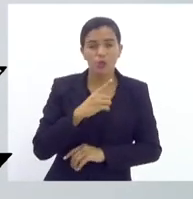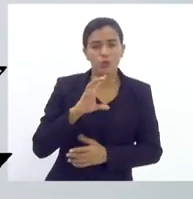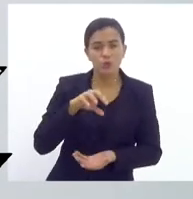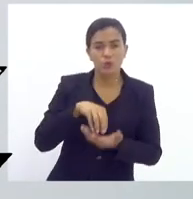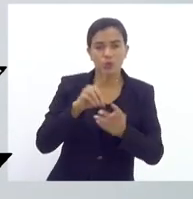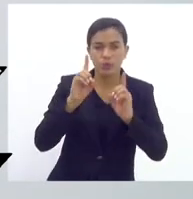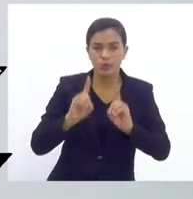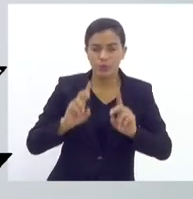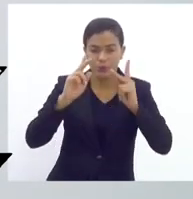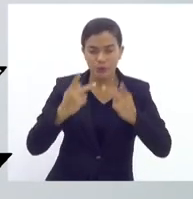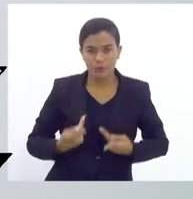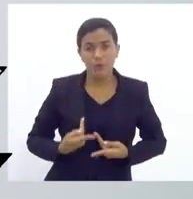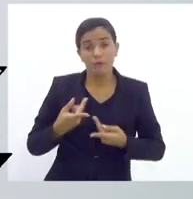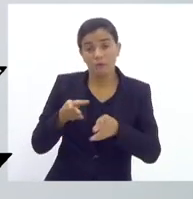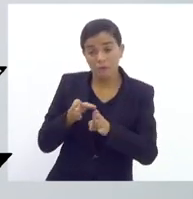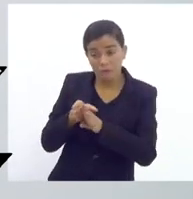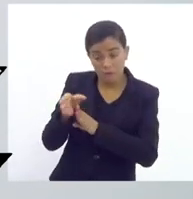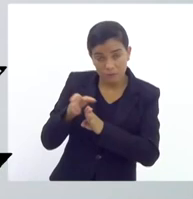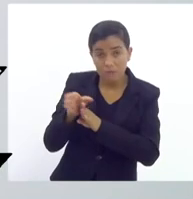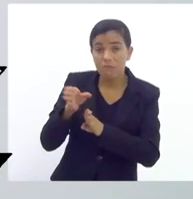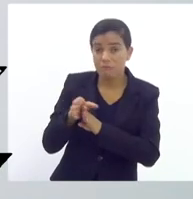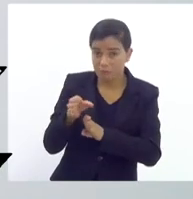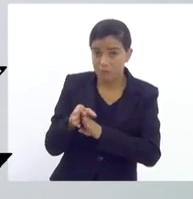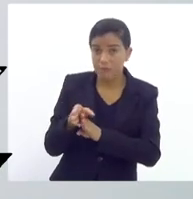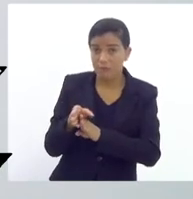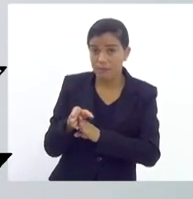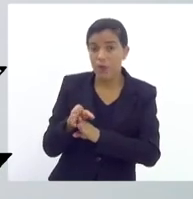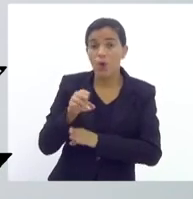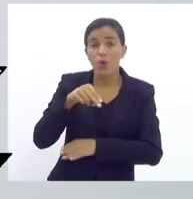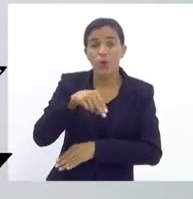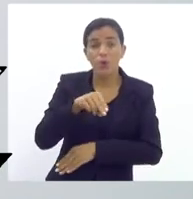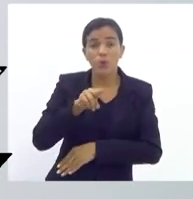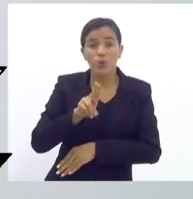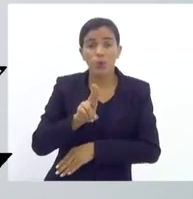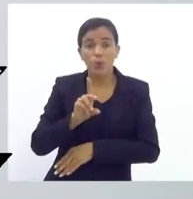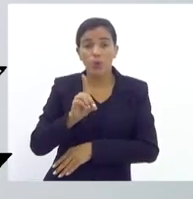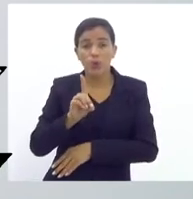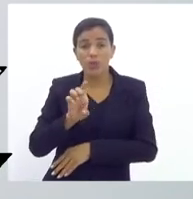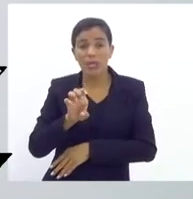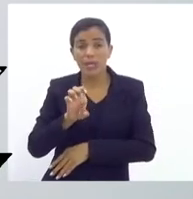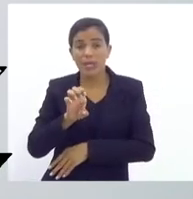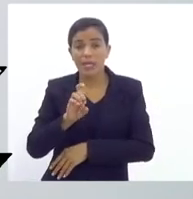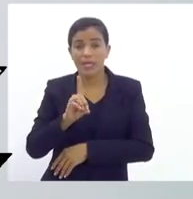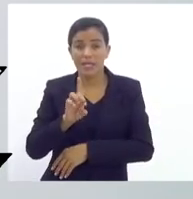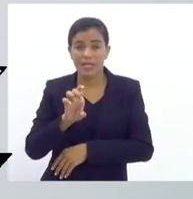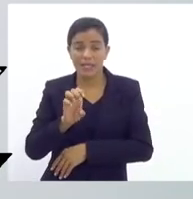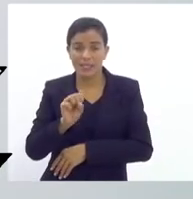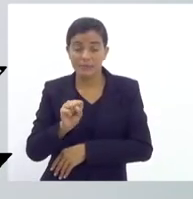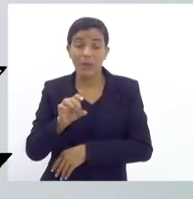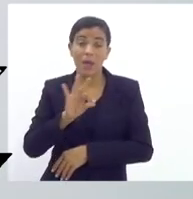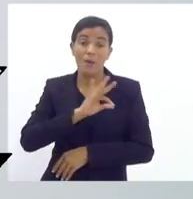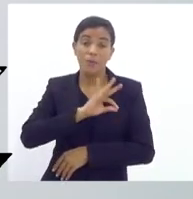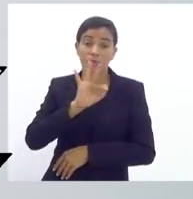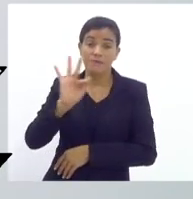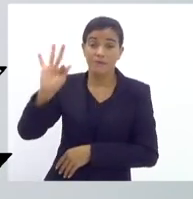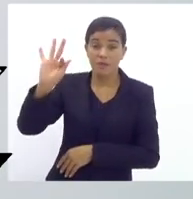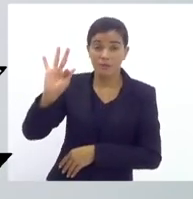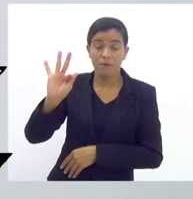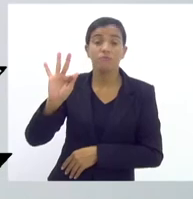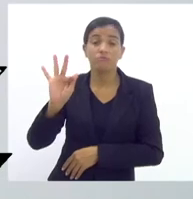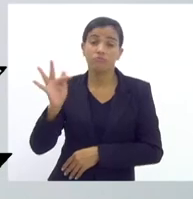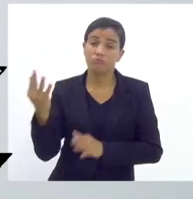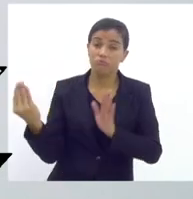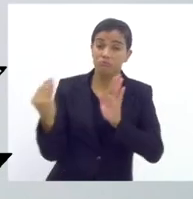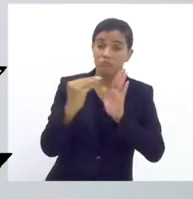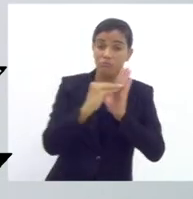Direitos Humanos fizemos uma recomendação então o nodete junto com o diversas para que a polícia federal passa a inserir